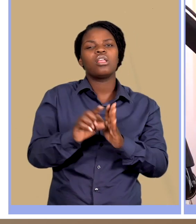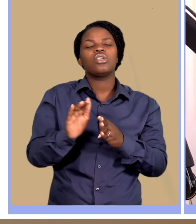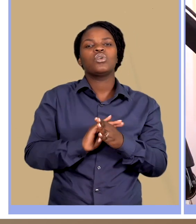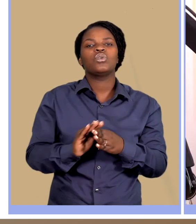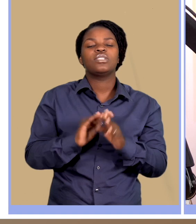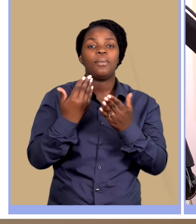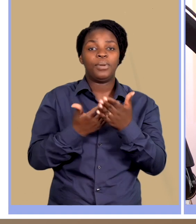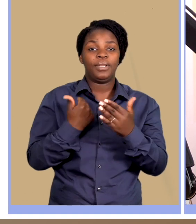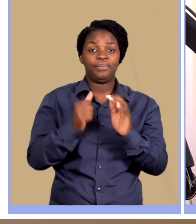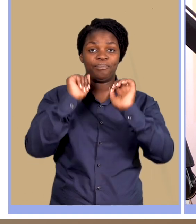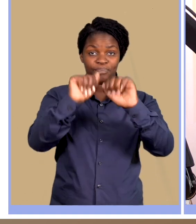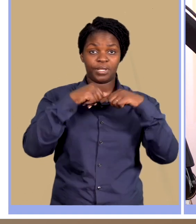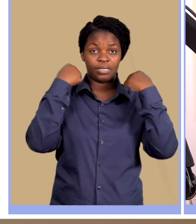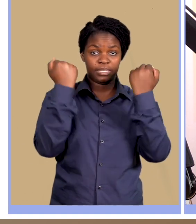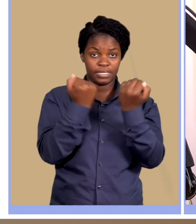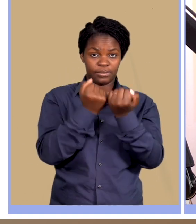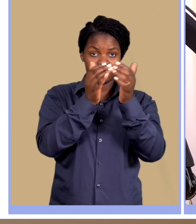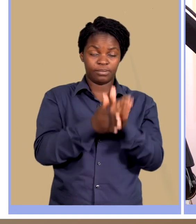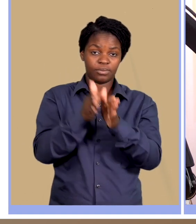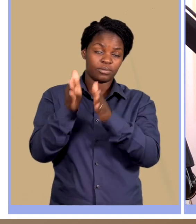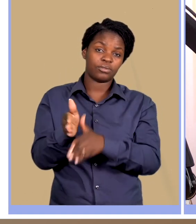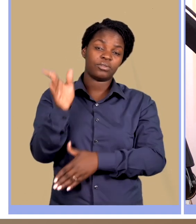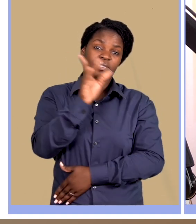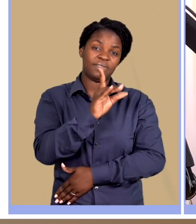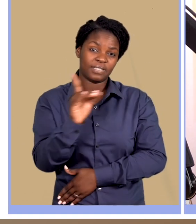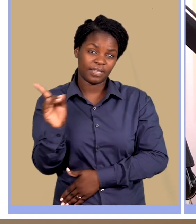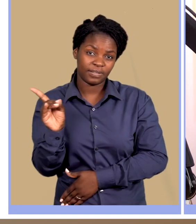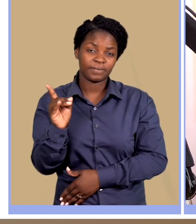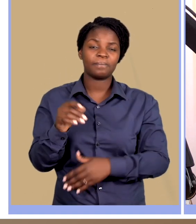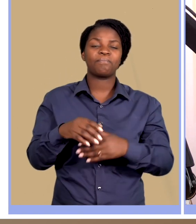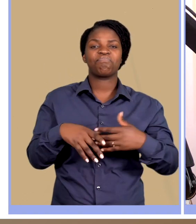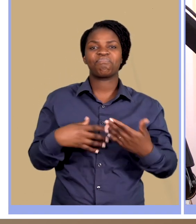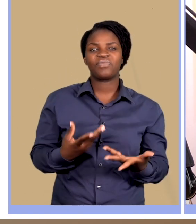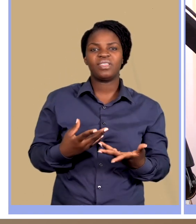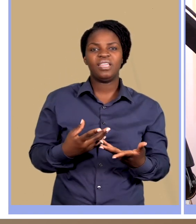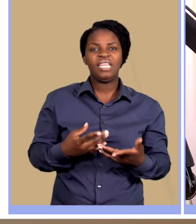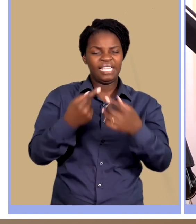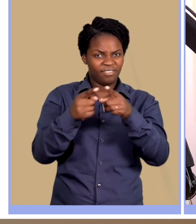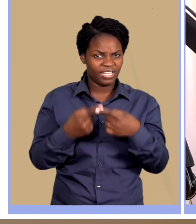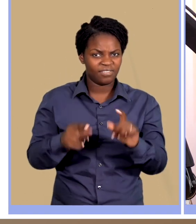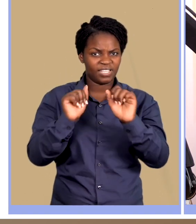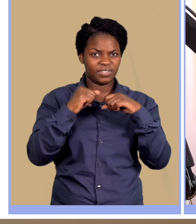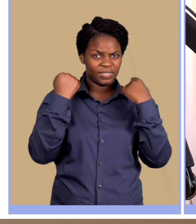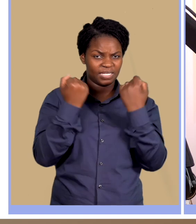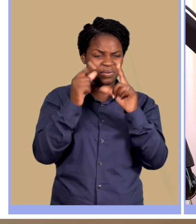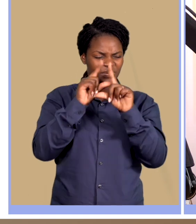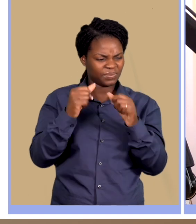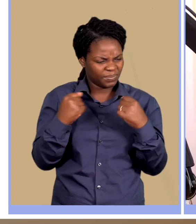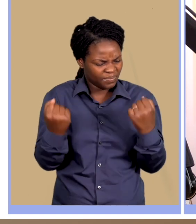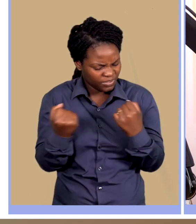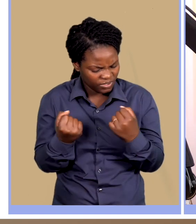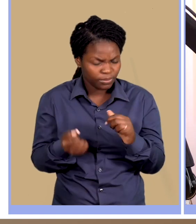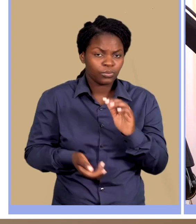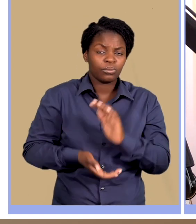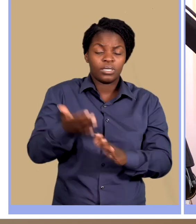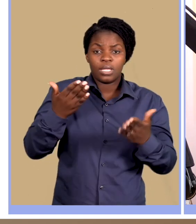deficiência, as organizações que atuam na área de emergência, a partir de agora que esta lei for promulgada e colocada